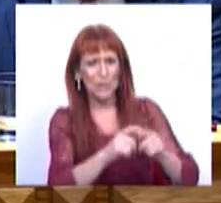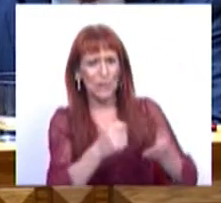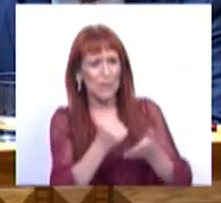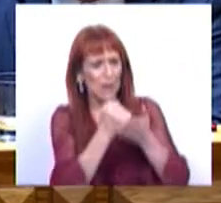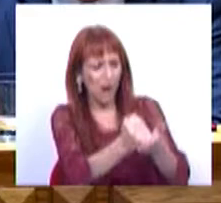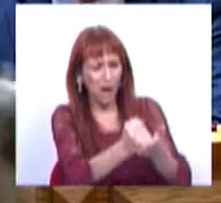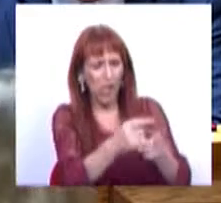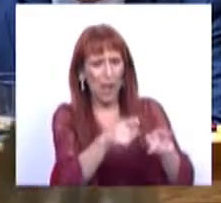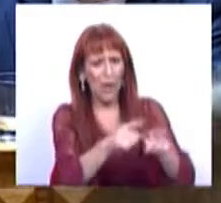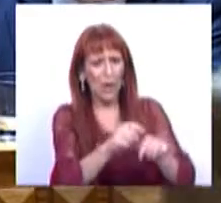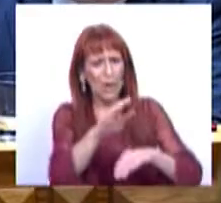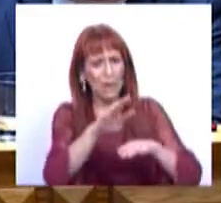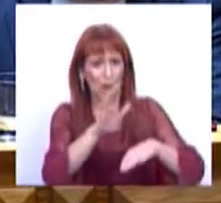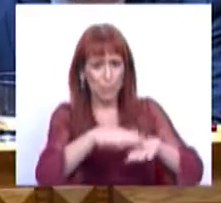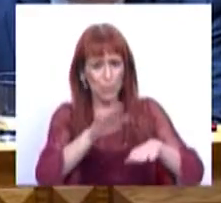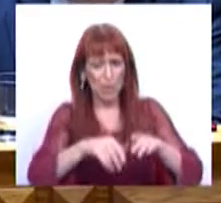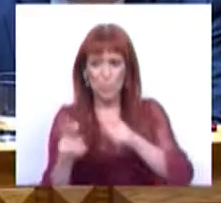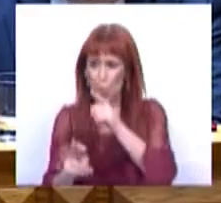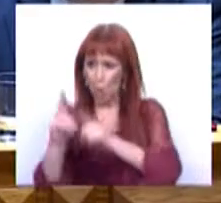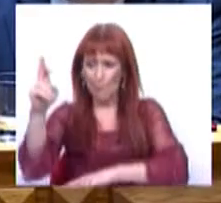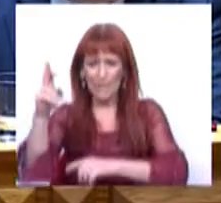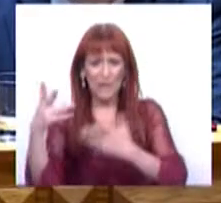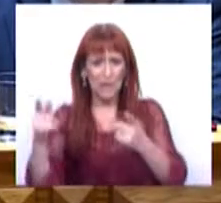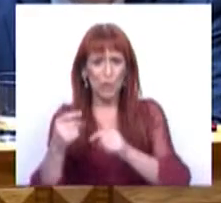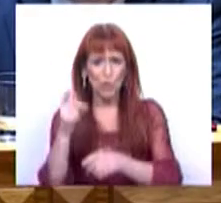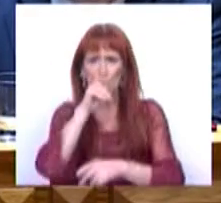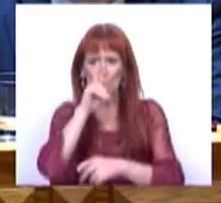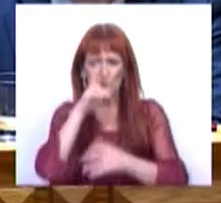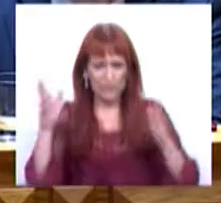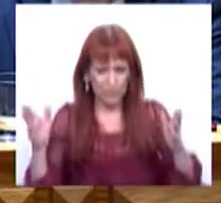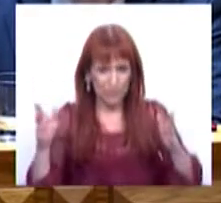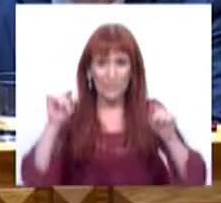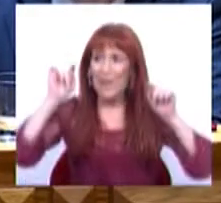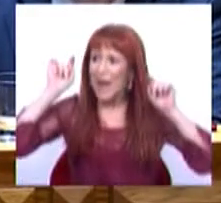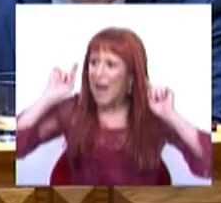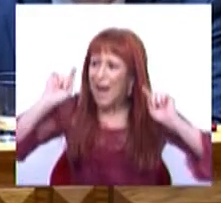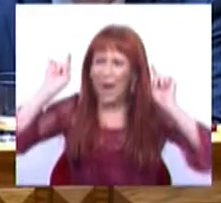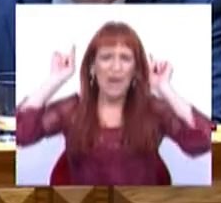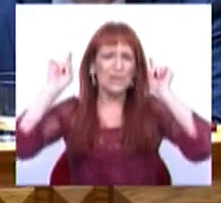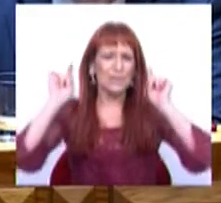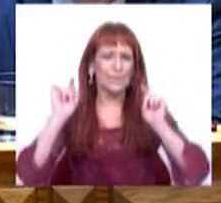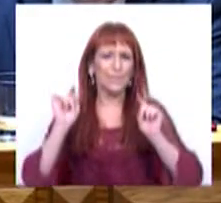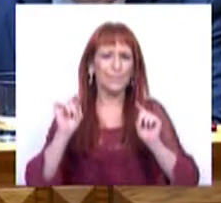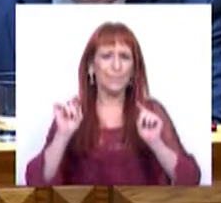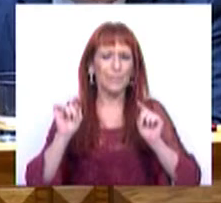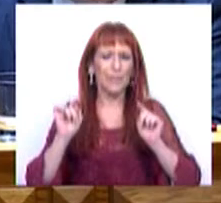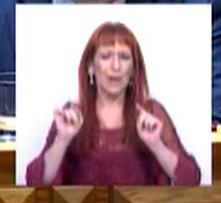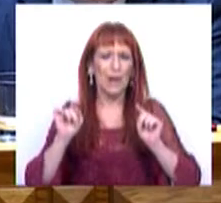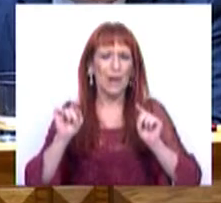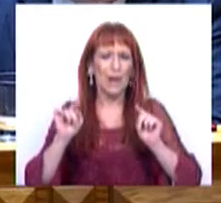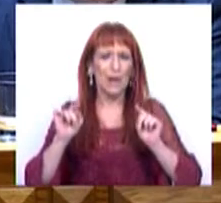subsidiação para fazer face ao aumento dos combustíveis. Foi esta que